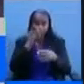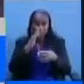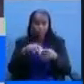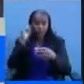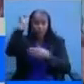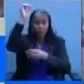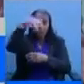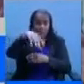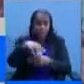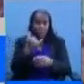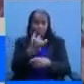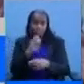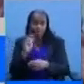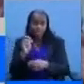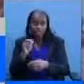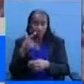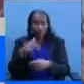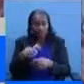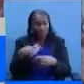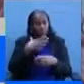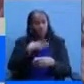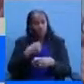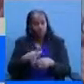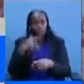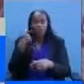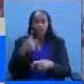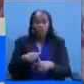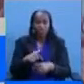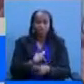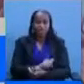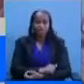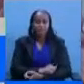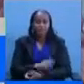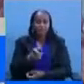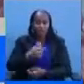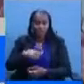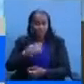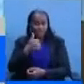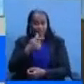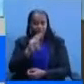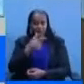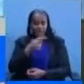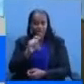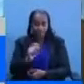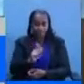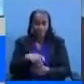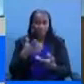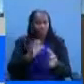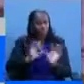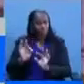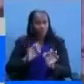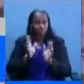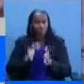Afrobasket 2013. Tivemos esse privilégio de ter a nossa Betty